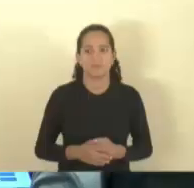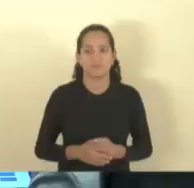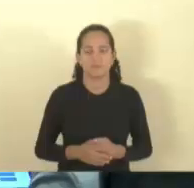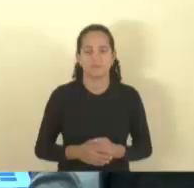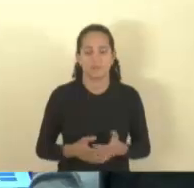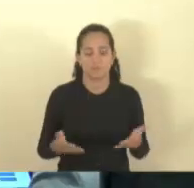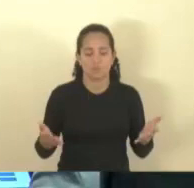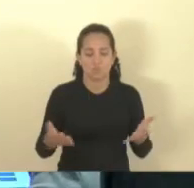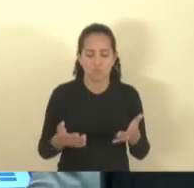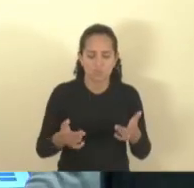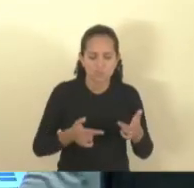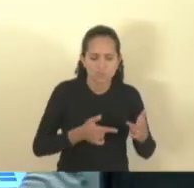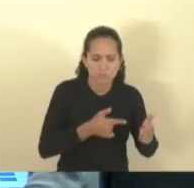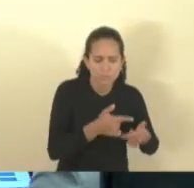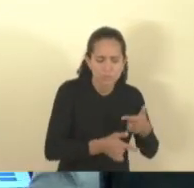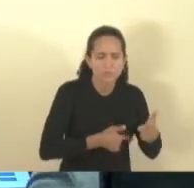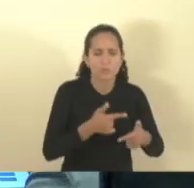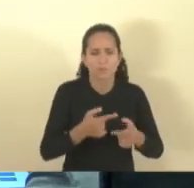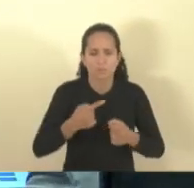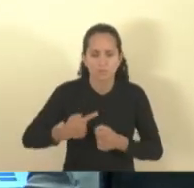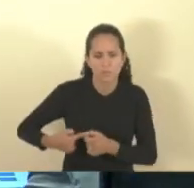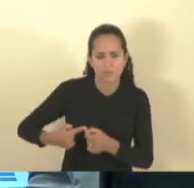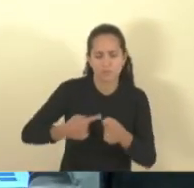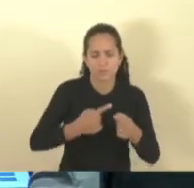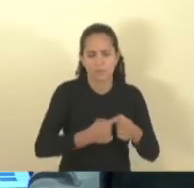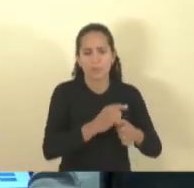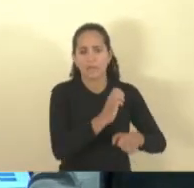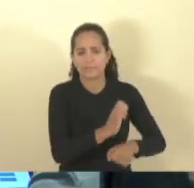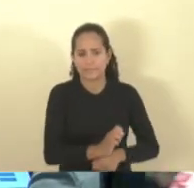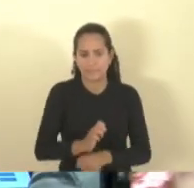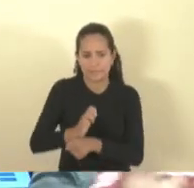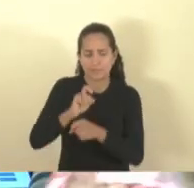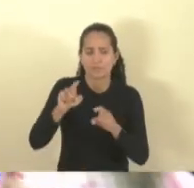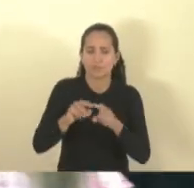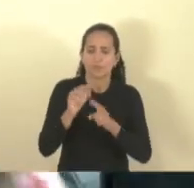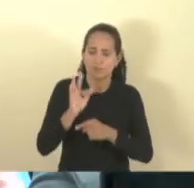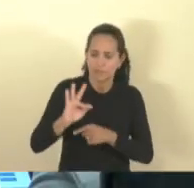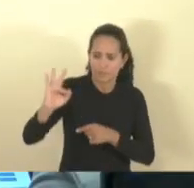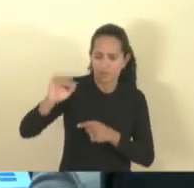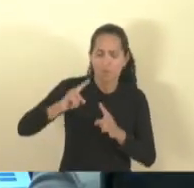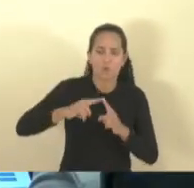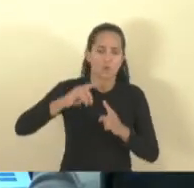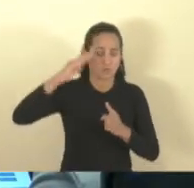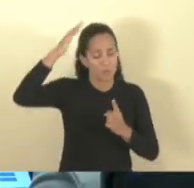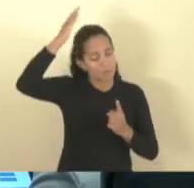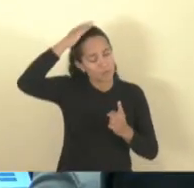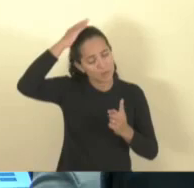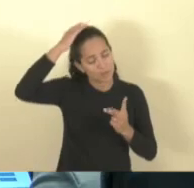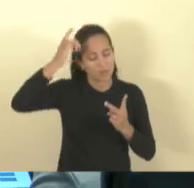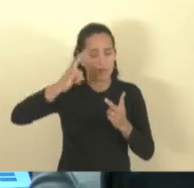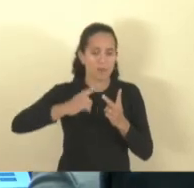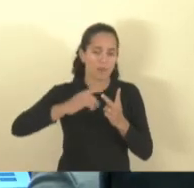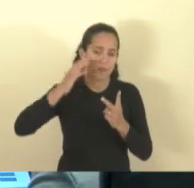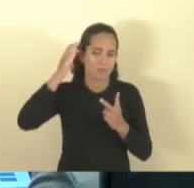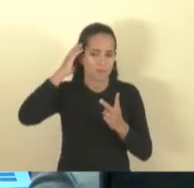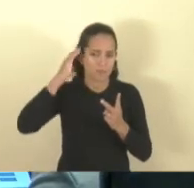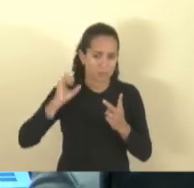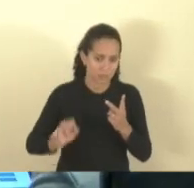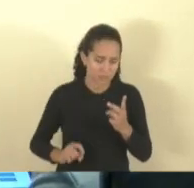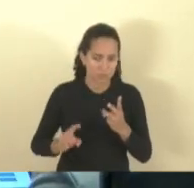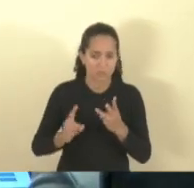Atuou em governos municipais, estaduais e federal no Paraná, Mato Grosso do Sul e Espírito